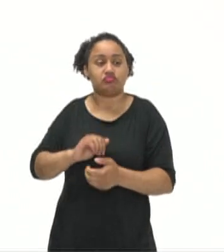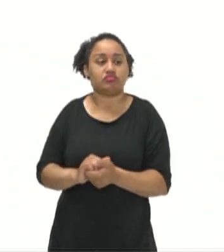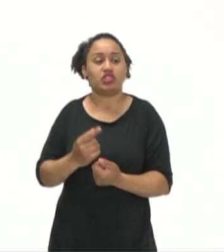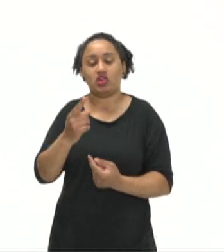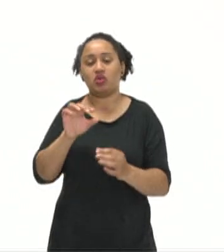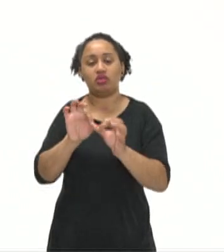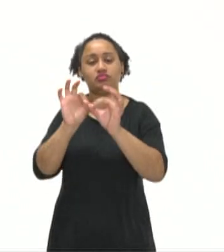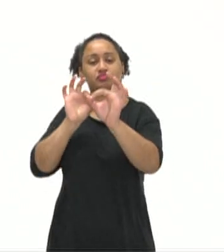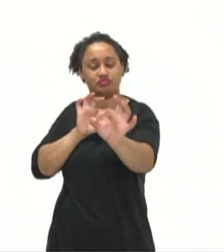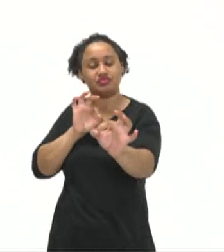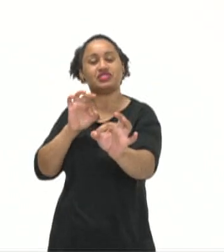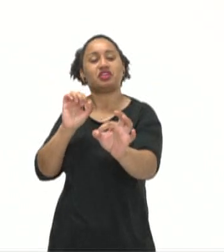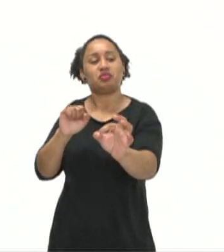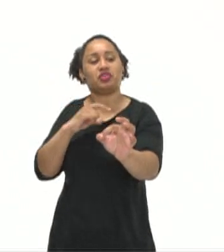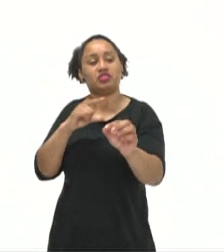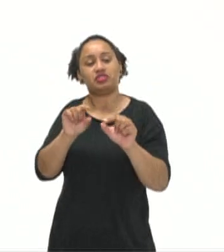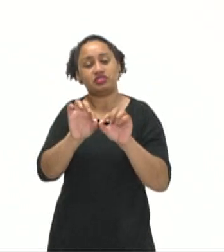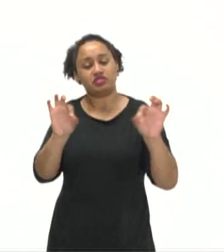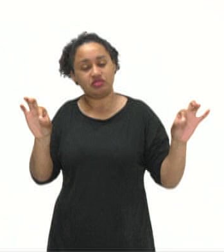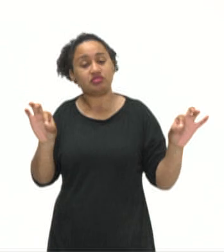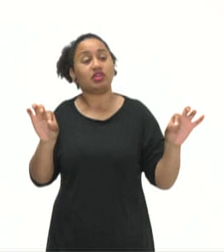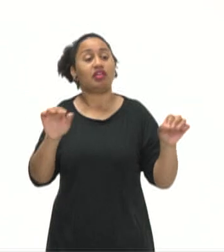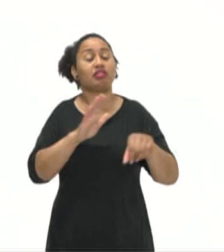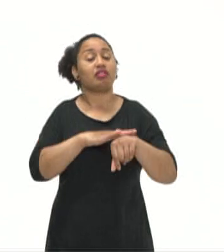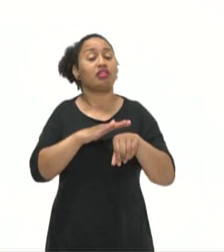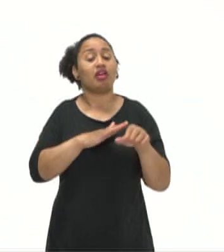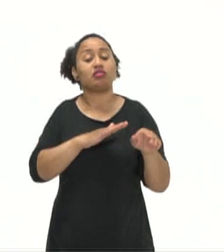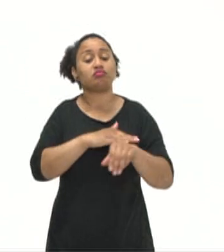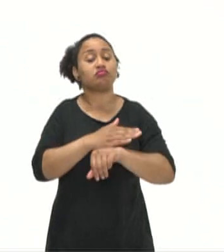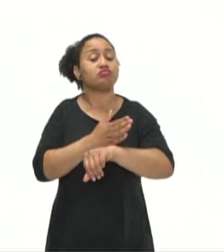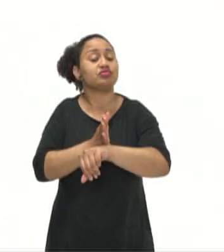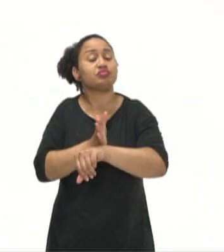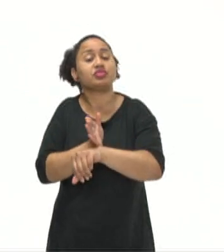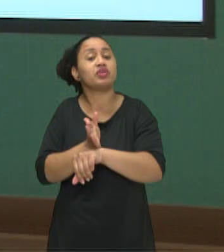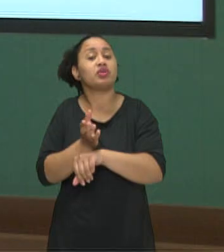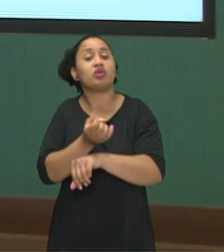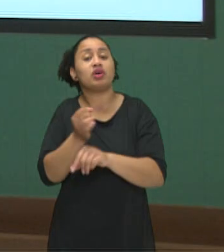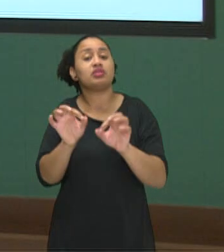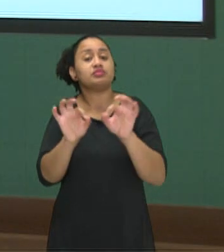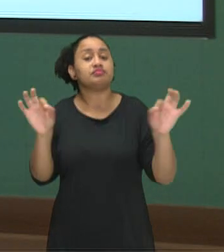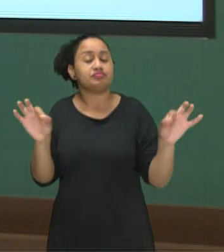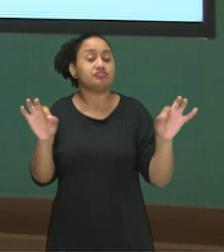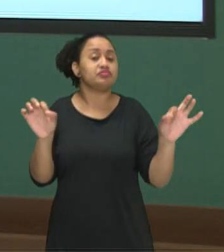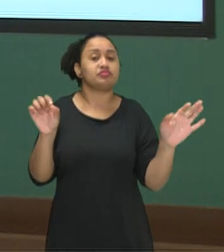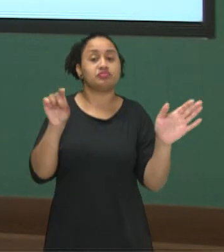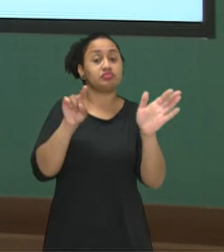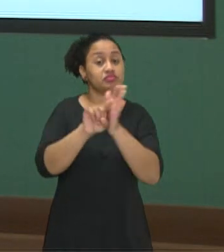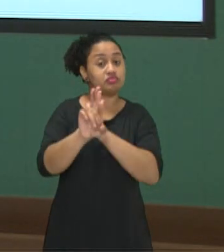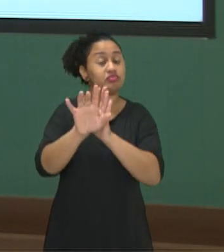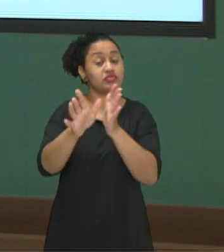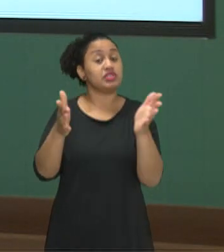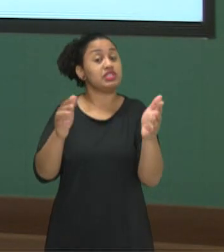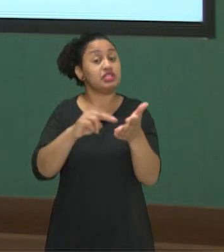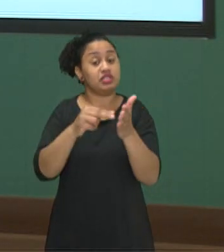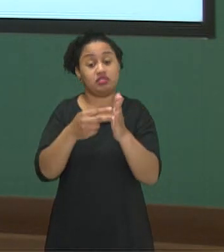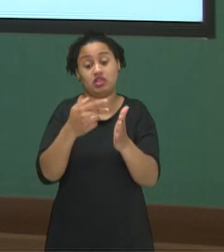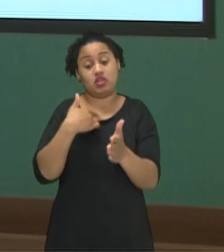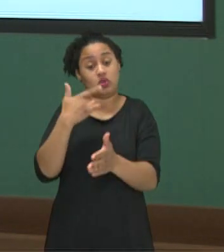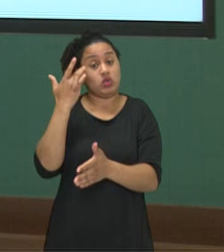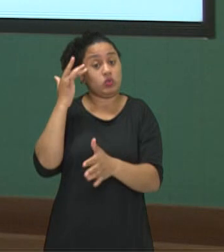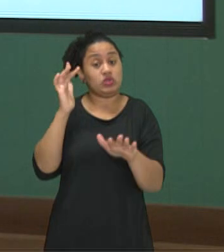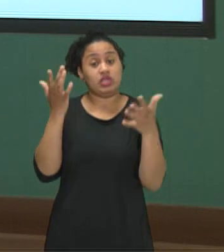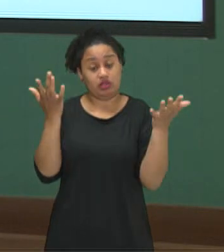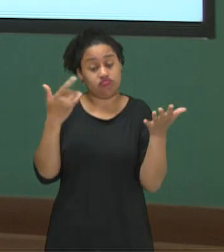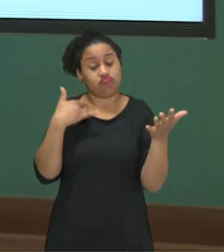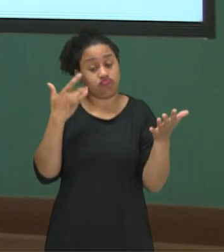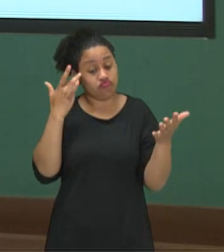distância pode se percorrer em certo tempo, tá? Então, se eu faço uma pergunta, é uma coisa que eu não sei. Se eu não sei, é um